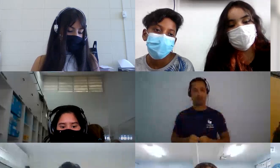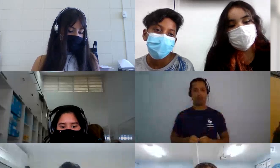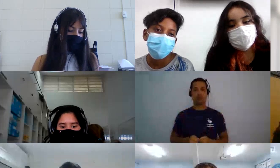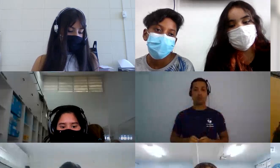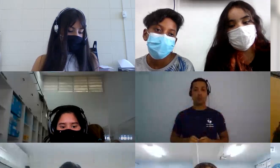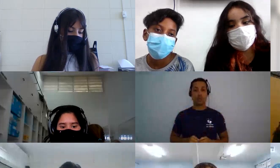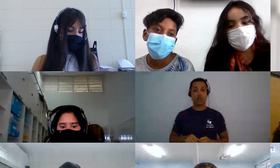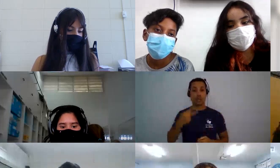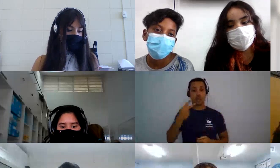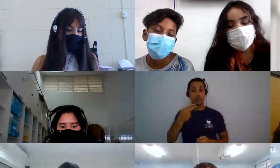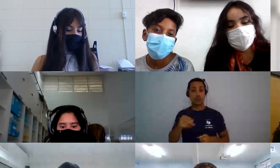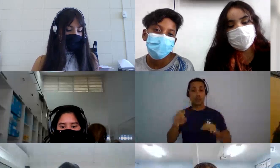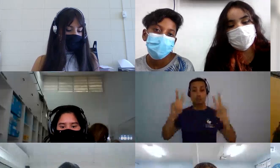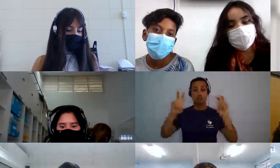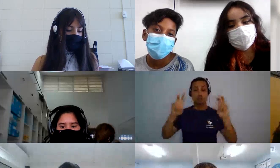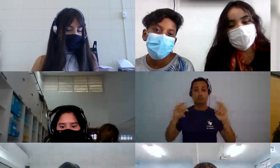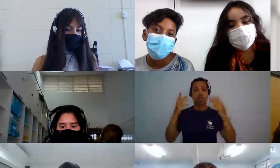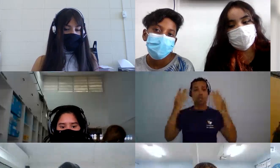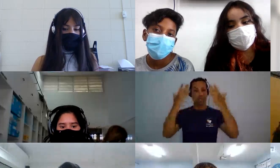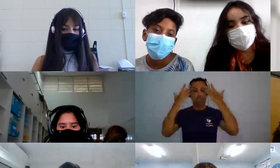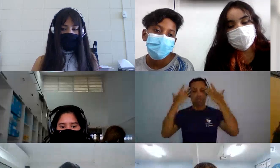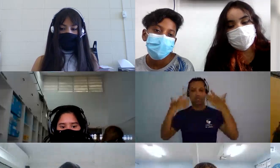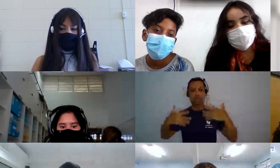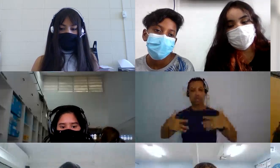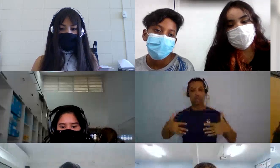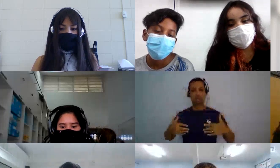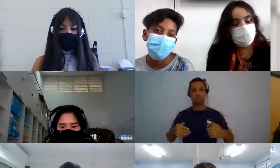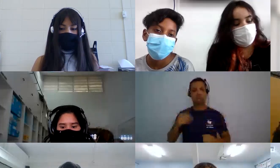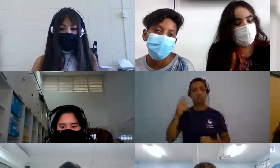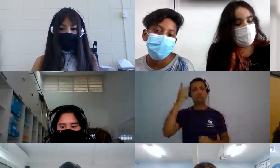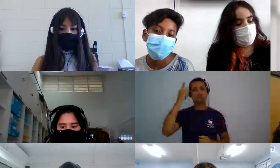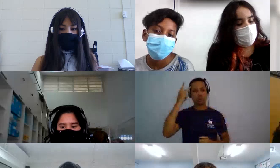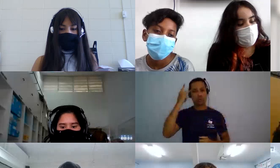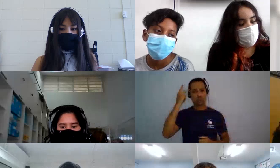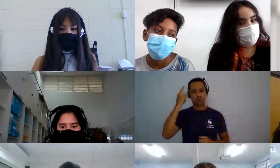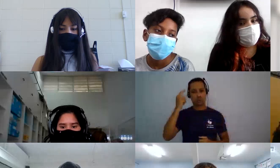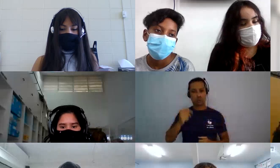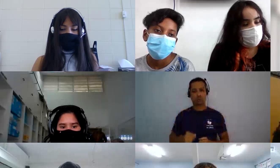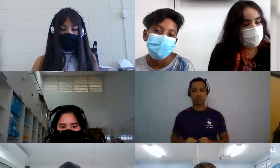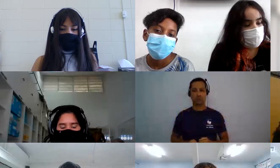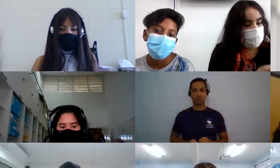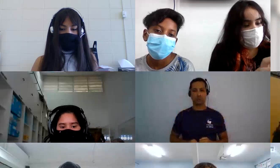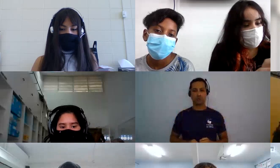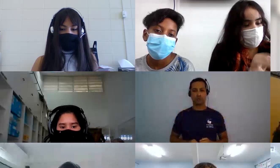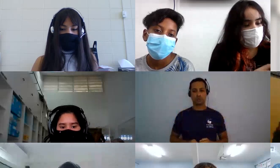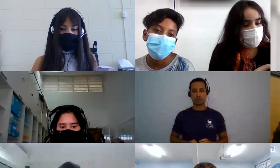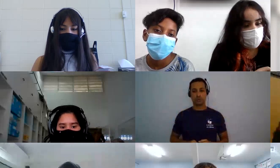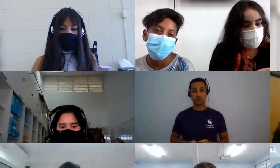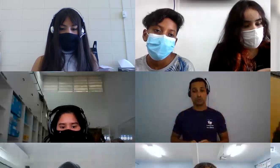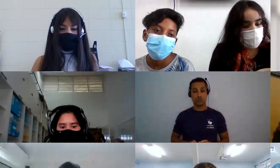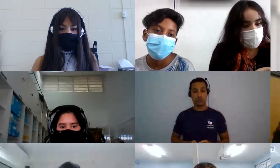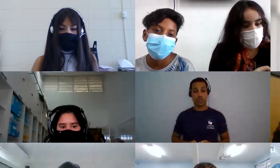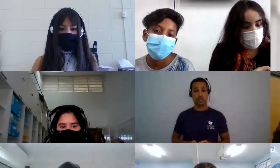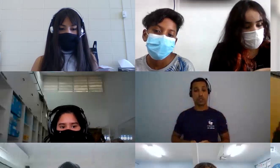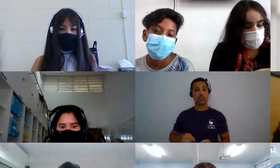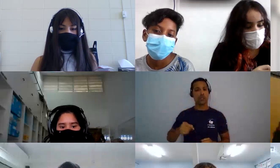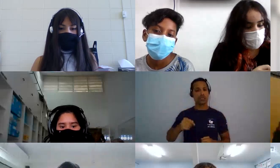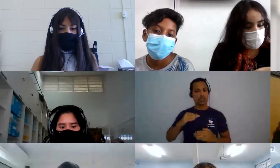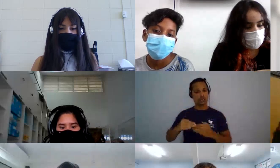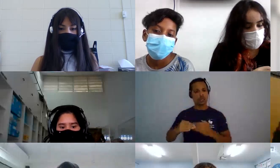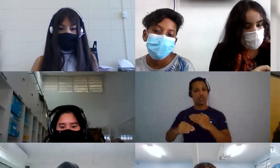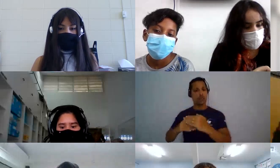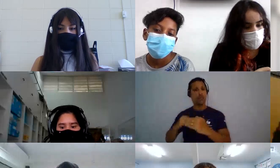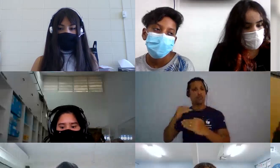com vocês de um assunto que é natural, que é normal, que é universal. Você vai avançar cada